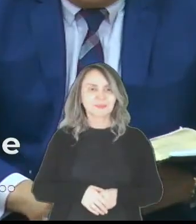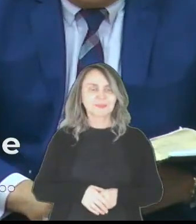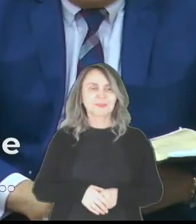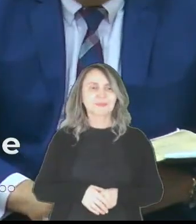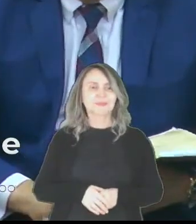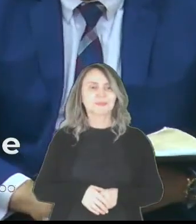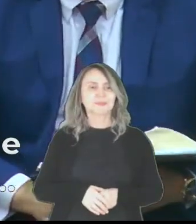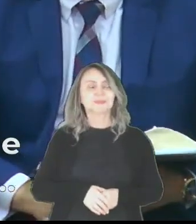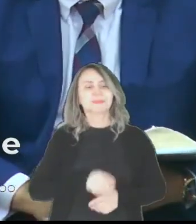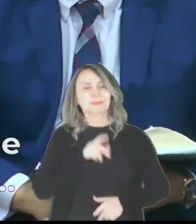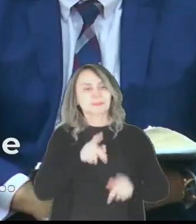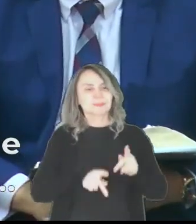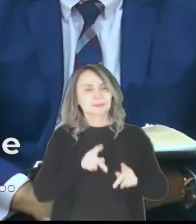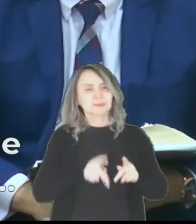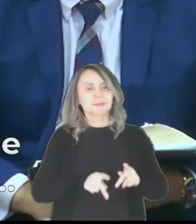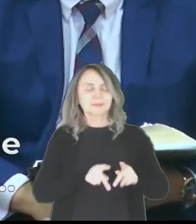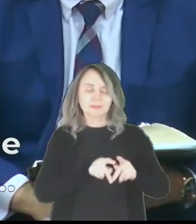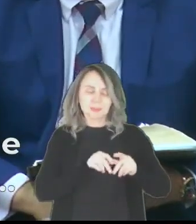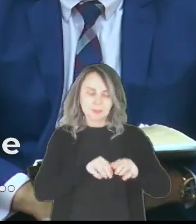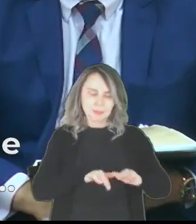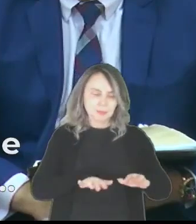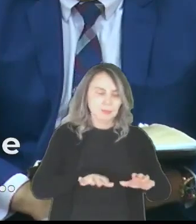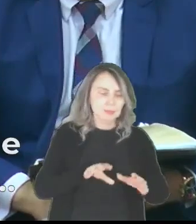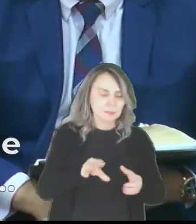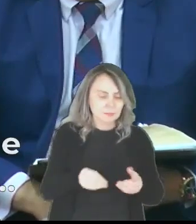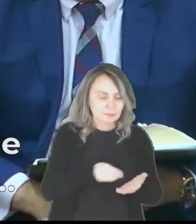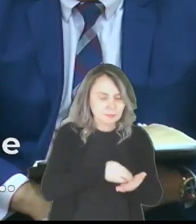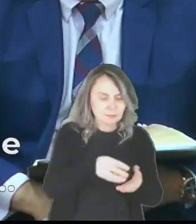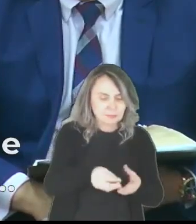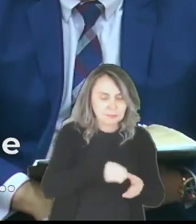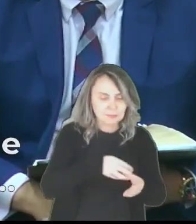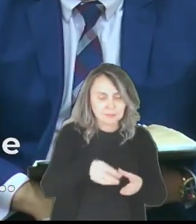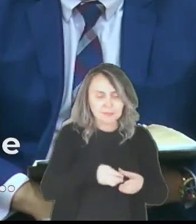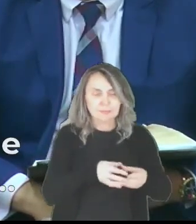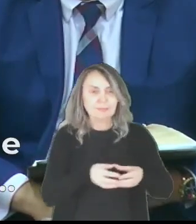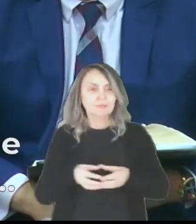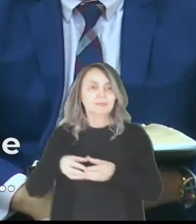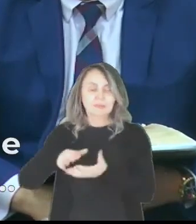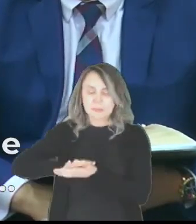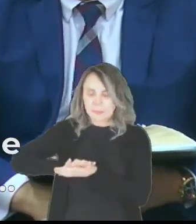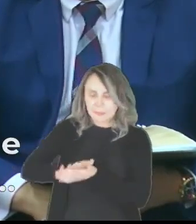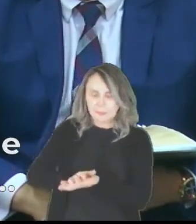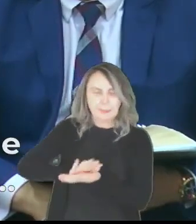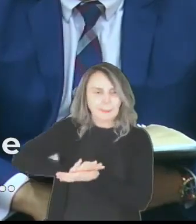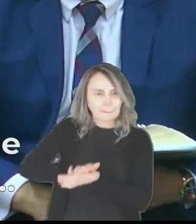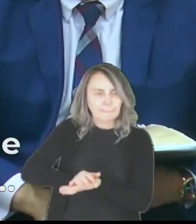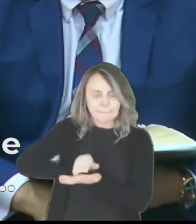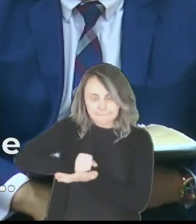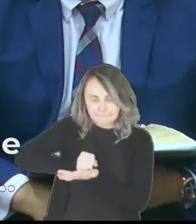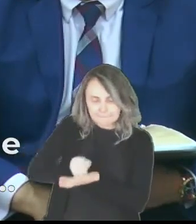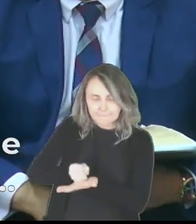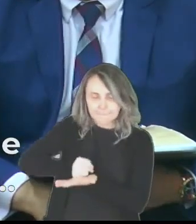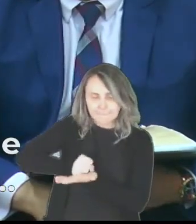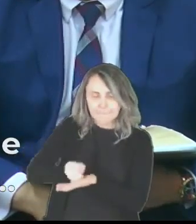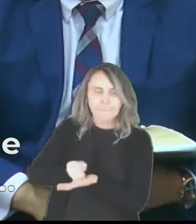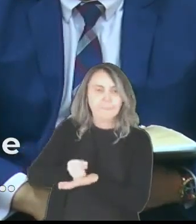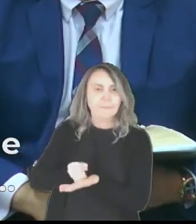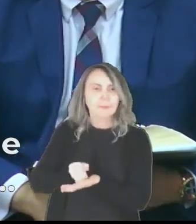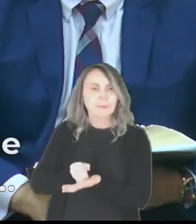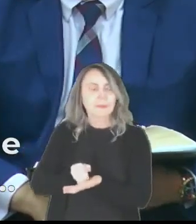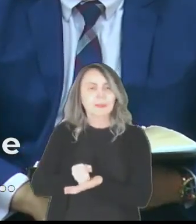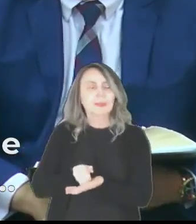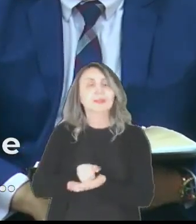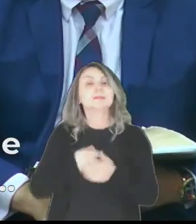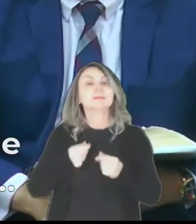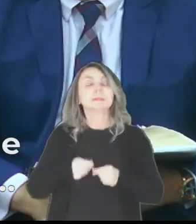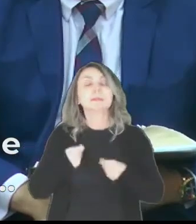povo e colhia, e em moinhos o moía. O maná tinha que passar por onde? Me ajude. Ele tinha que